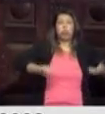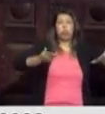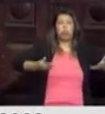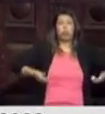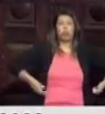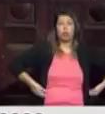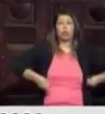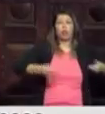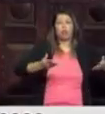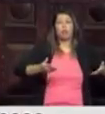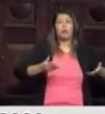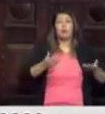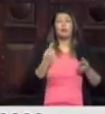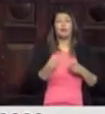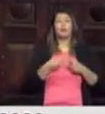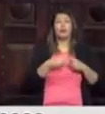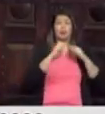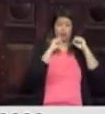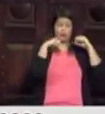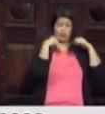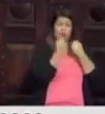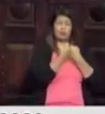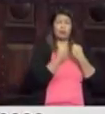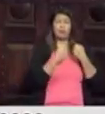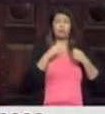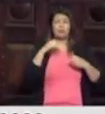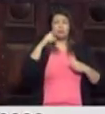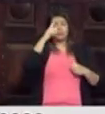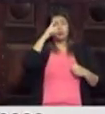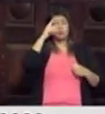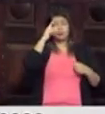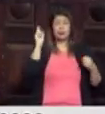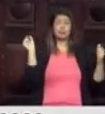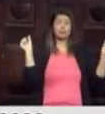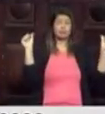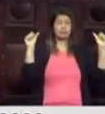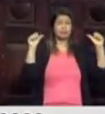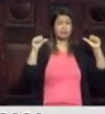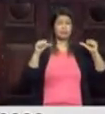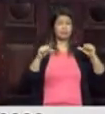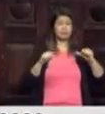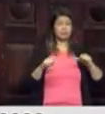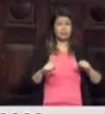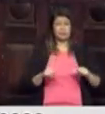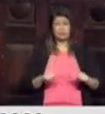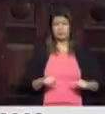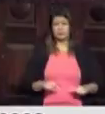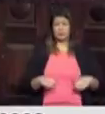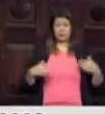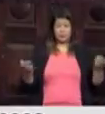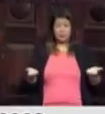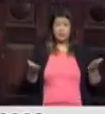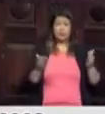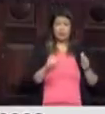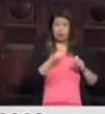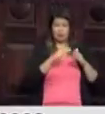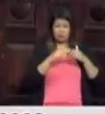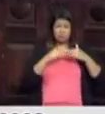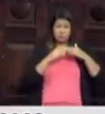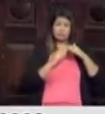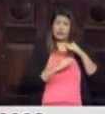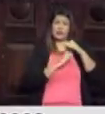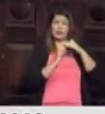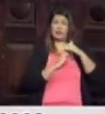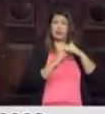pois o Maracanã se deteriora a cada dia. Agora vem o cancelamento da licitação, teremos que ter mais um